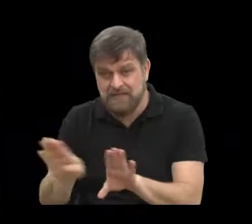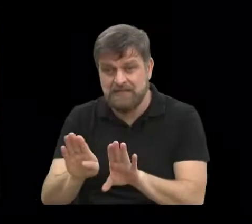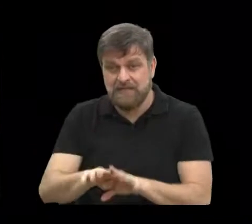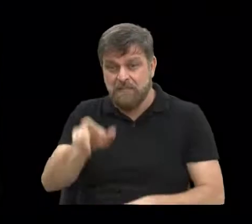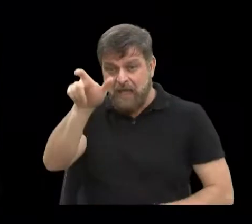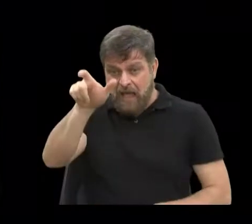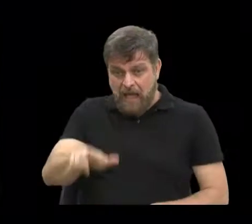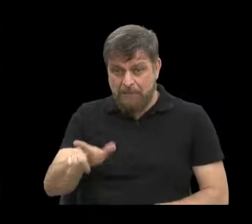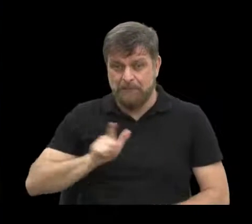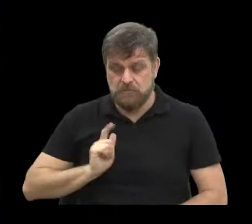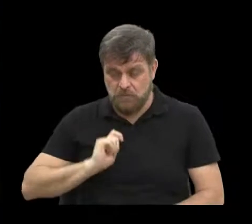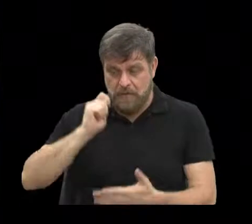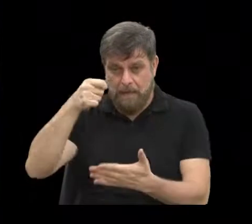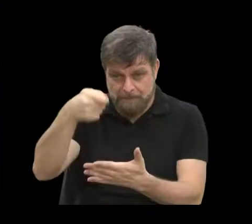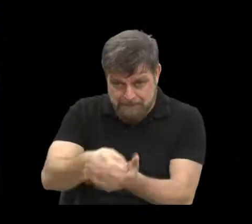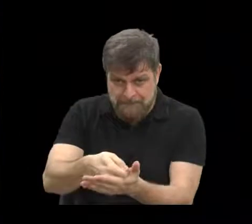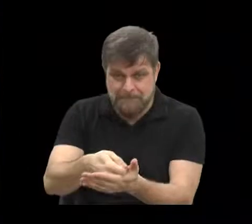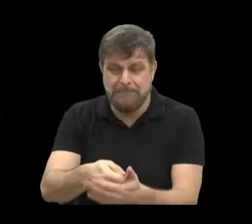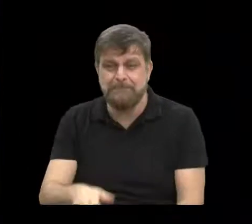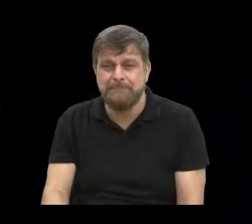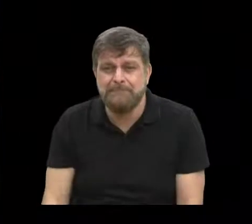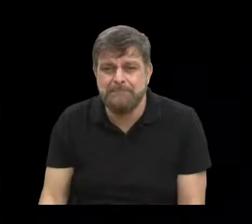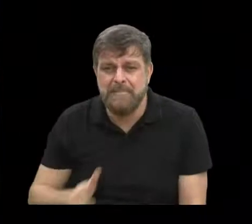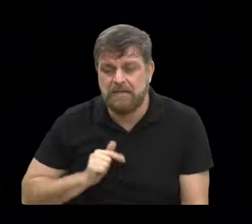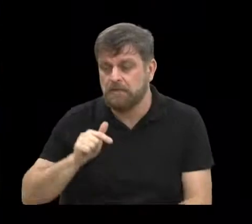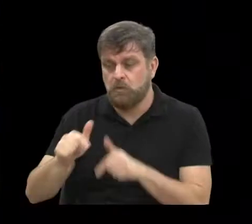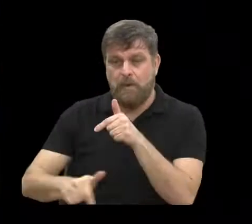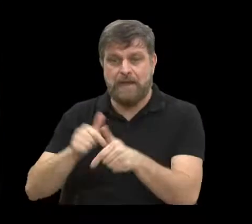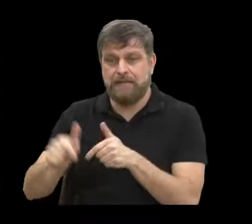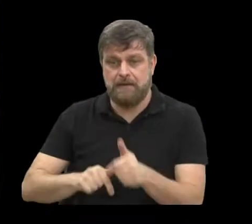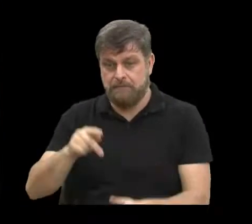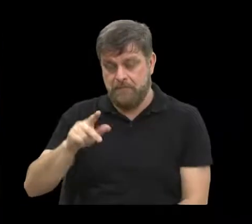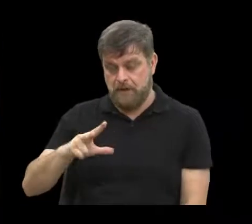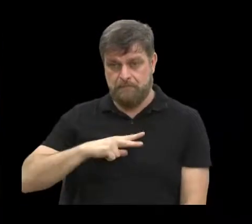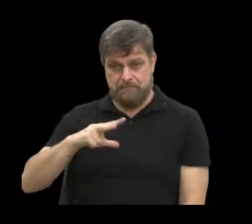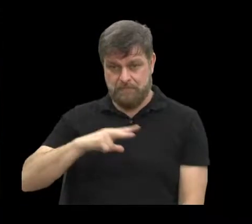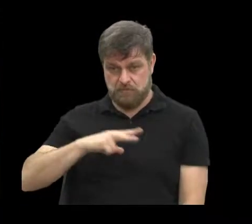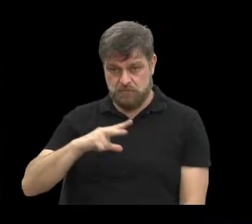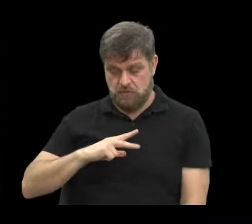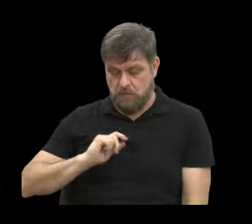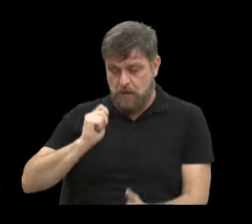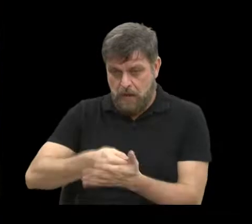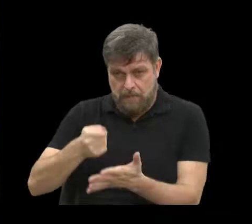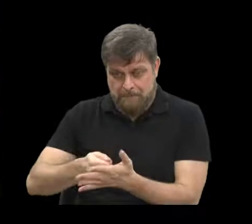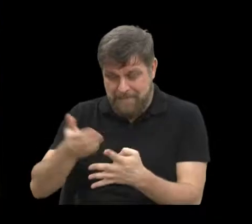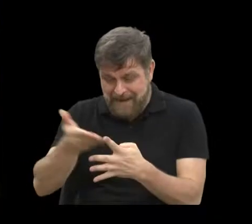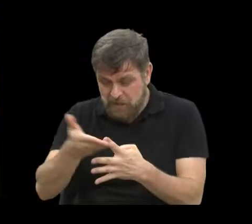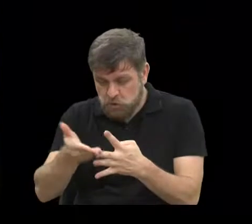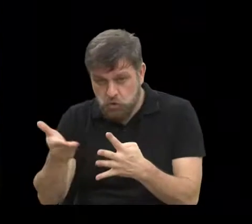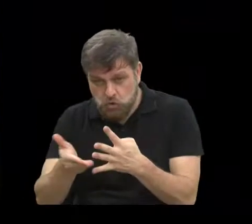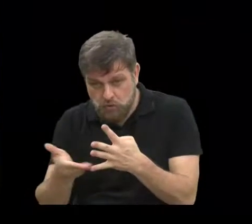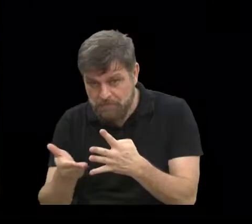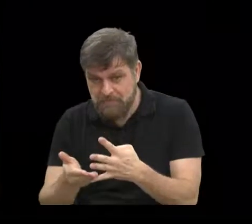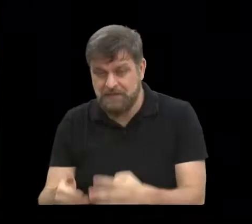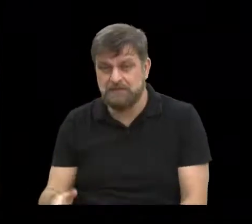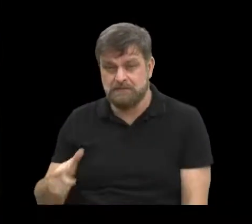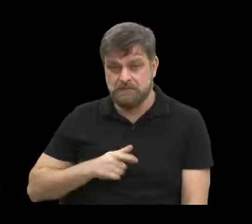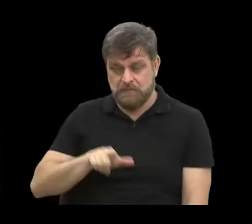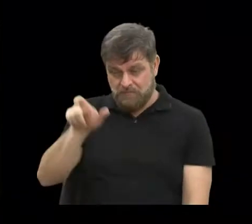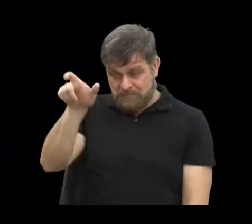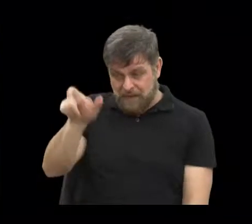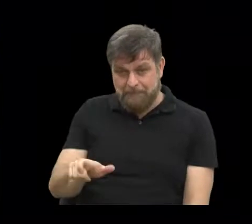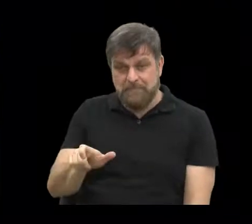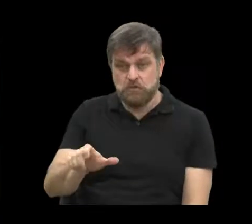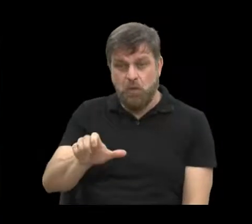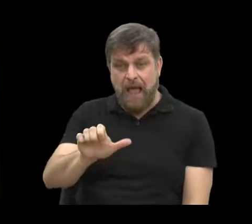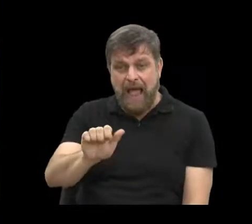segurado facultativo. Então, não é a pessoa que trabalha por conta própria, não é o contribuinte individual. O trabalhador